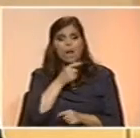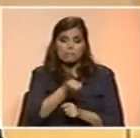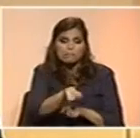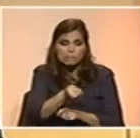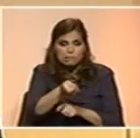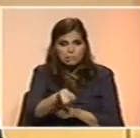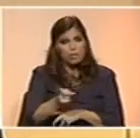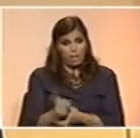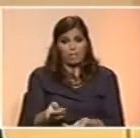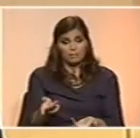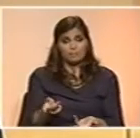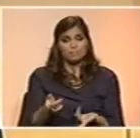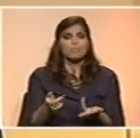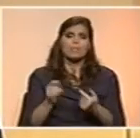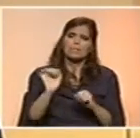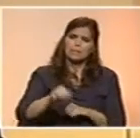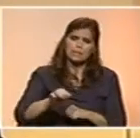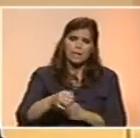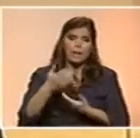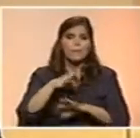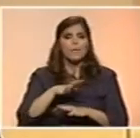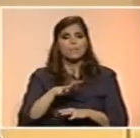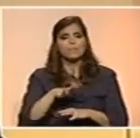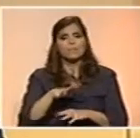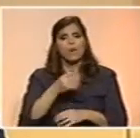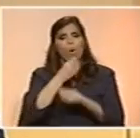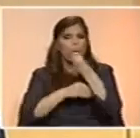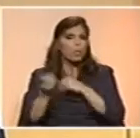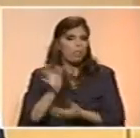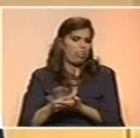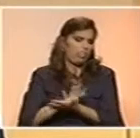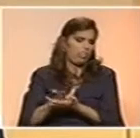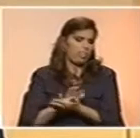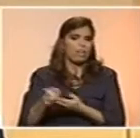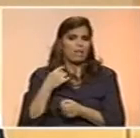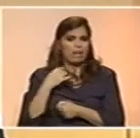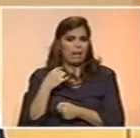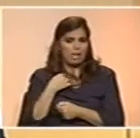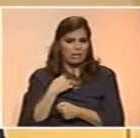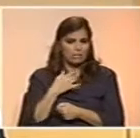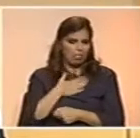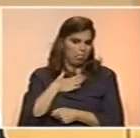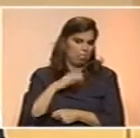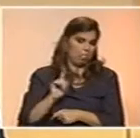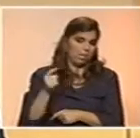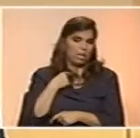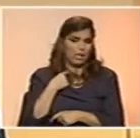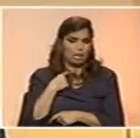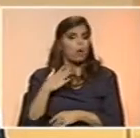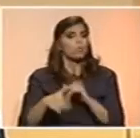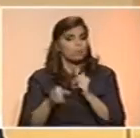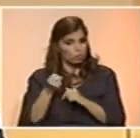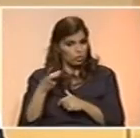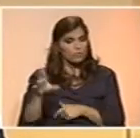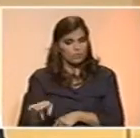eventualmente, mas aqui também é muita questão eventualmente de fazerem ou não ingerirem carne, já é muito frequente. O que é que isto